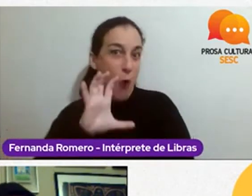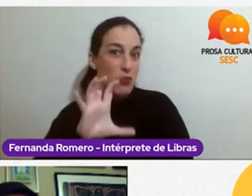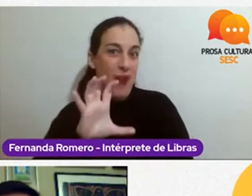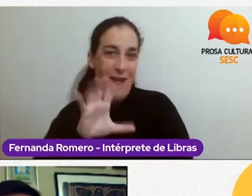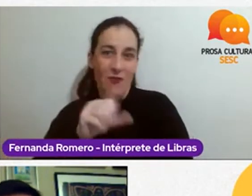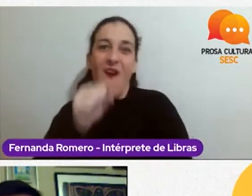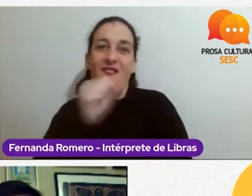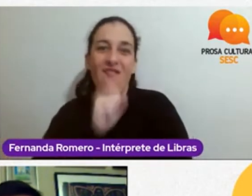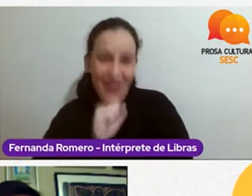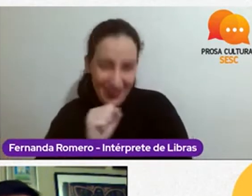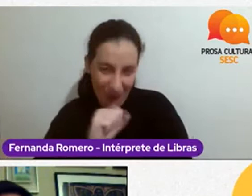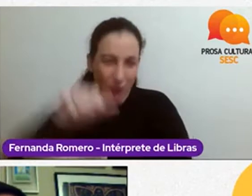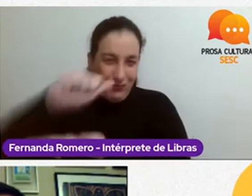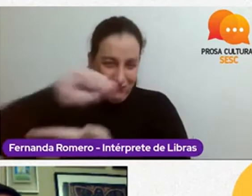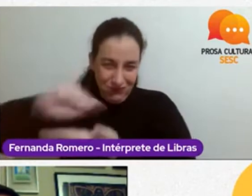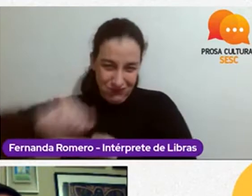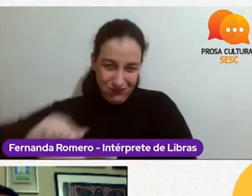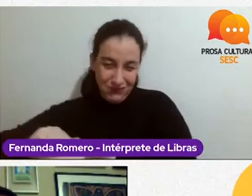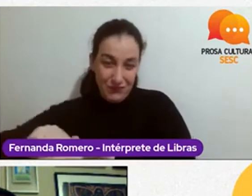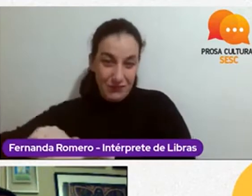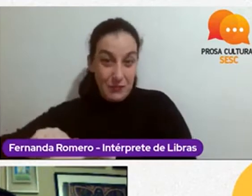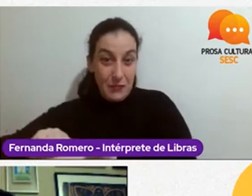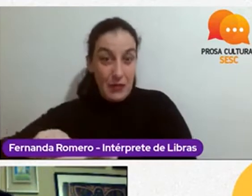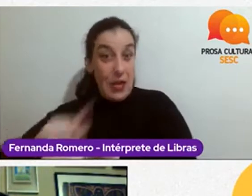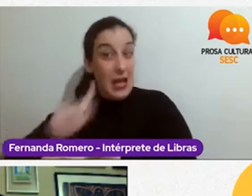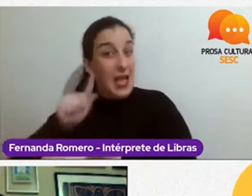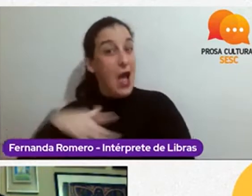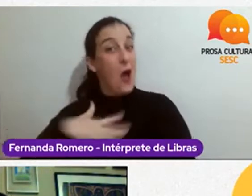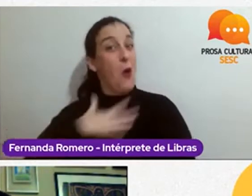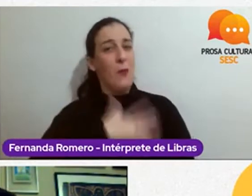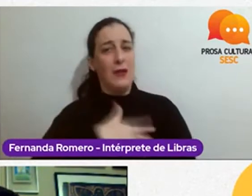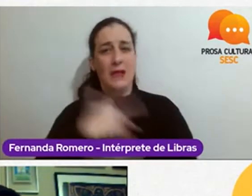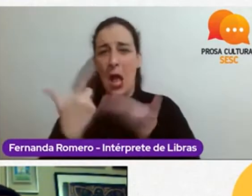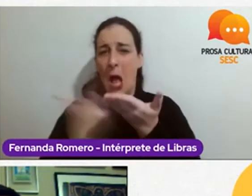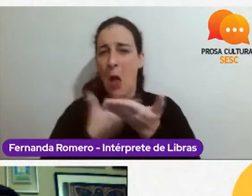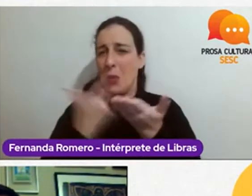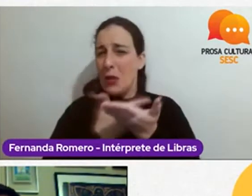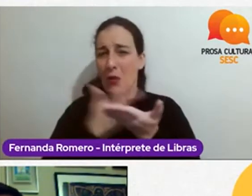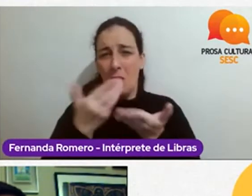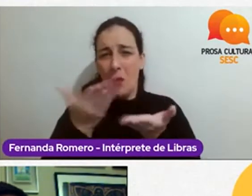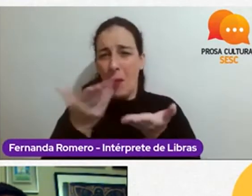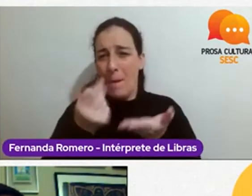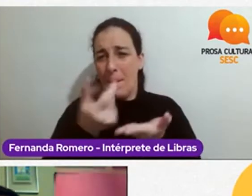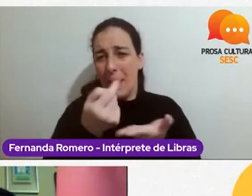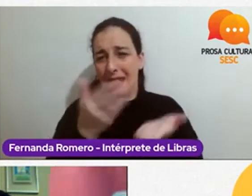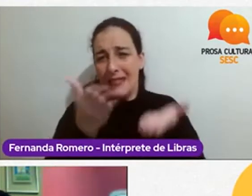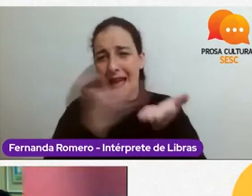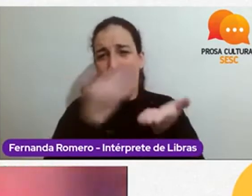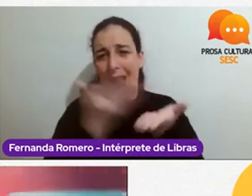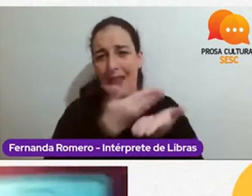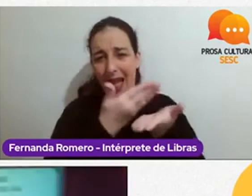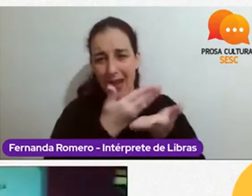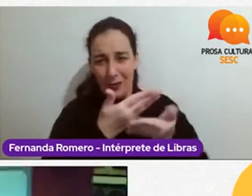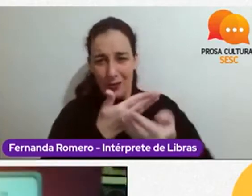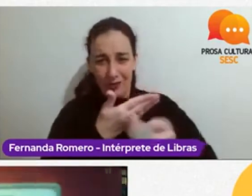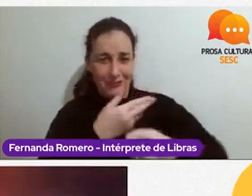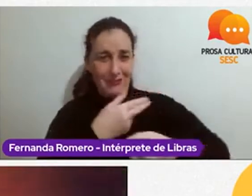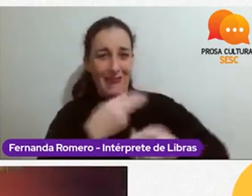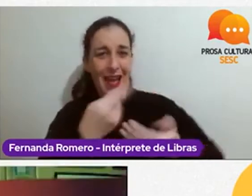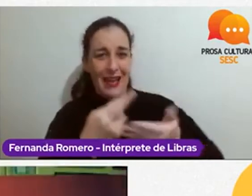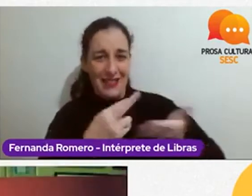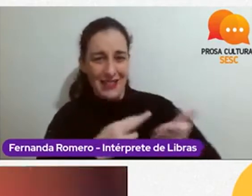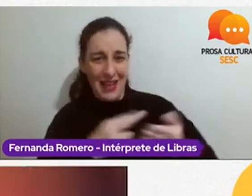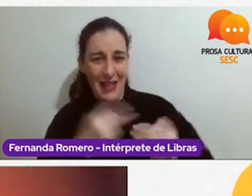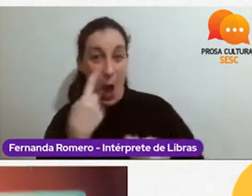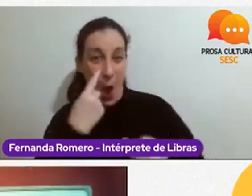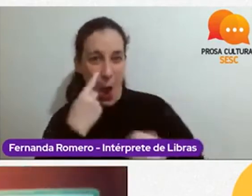originalmente escritas, enfim, e foi um prazer, é um livrinho, assim, um caderninho de receitas da Bisa, como é que eu mostro aqui? Nunca sei onde mostrar